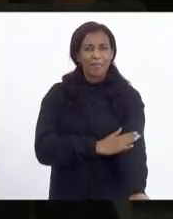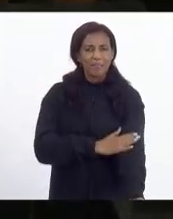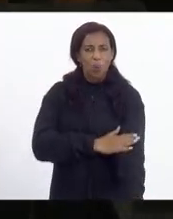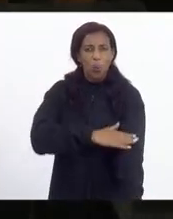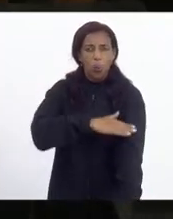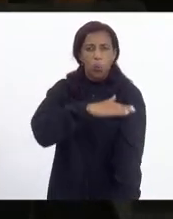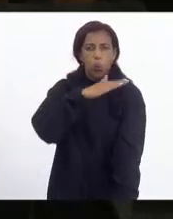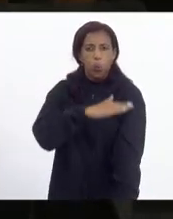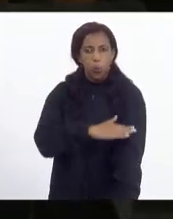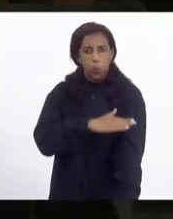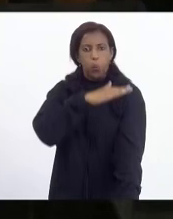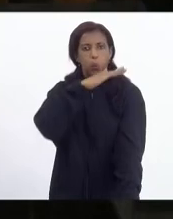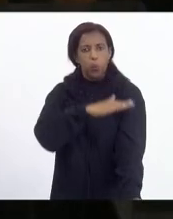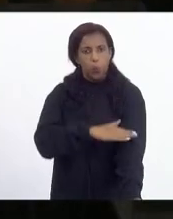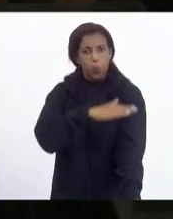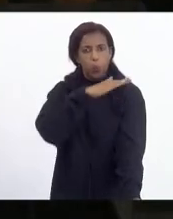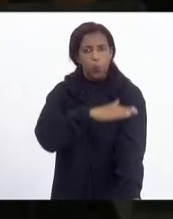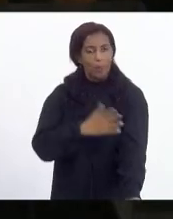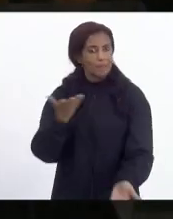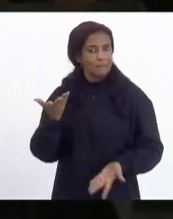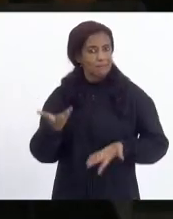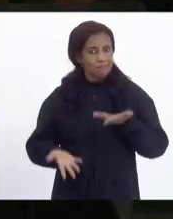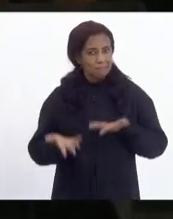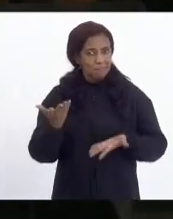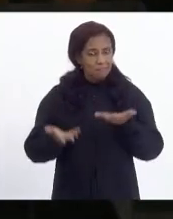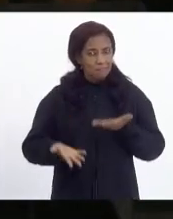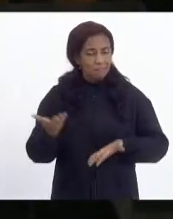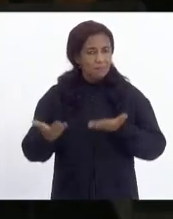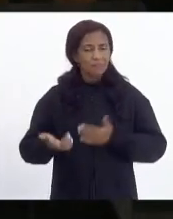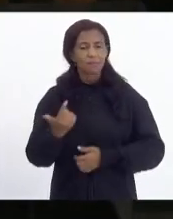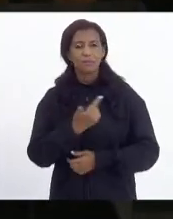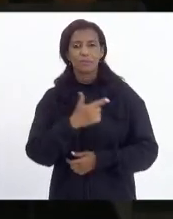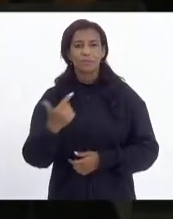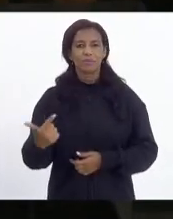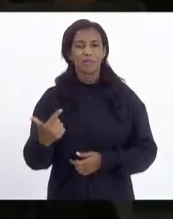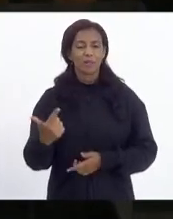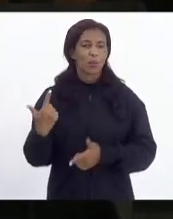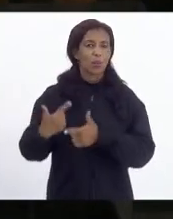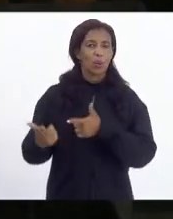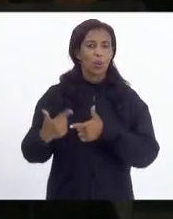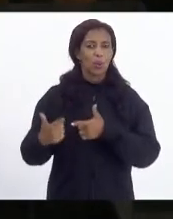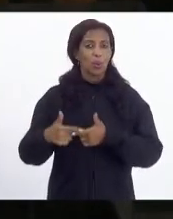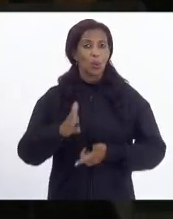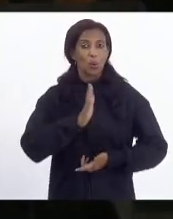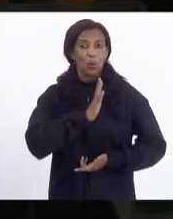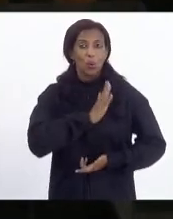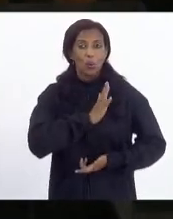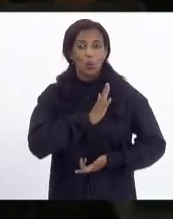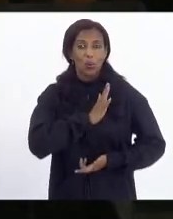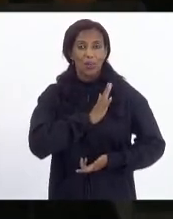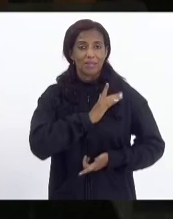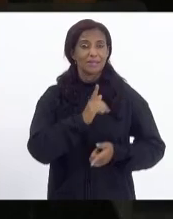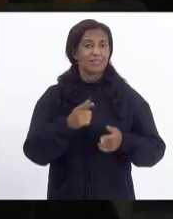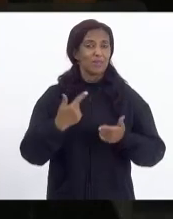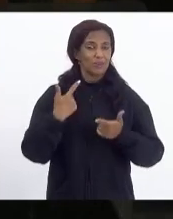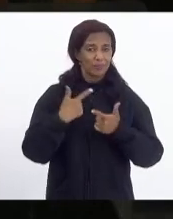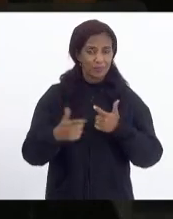arterial e com Disk livro da pressão arterial Deu uns problemas cardíacos